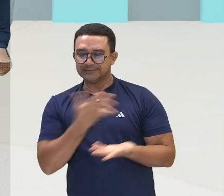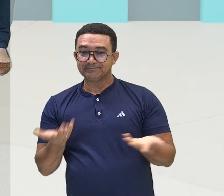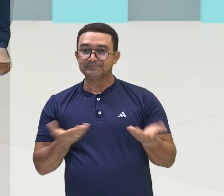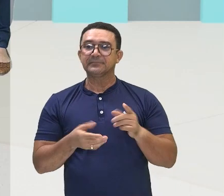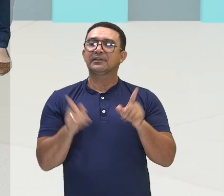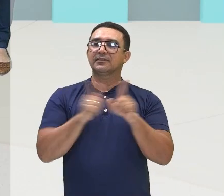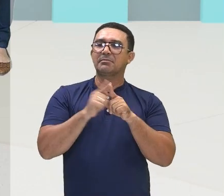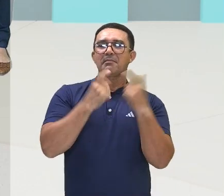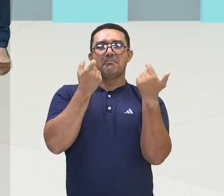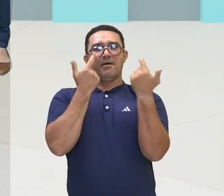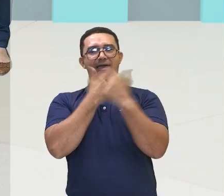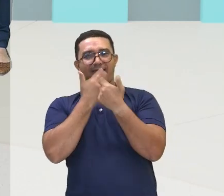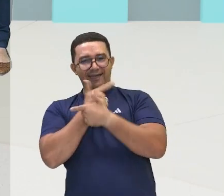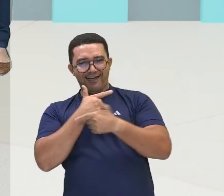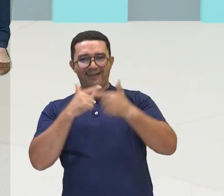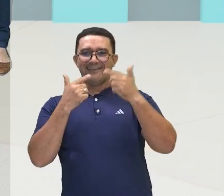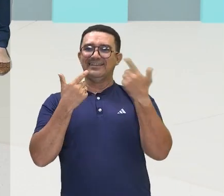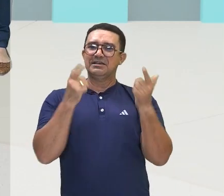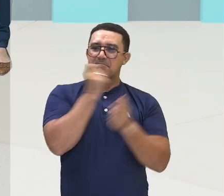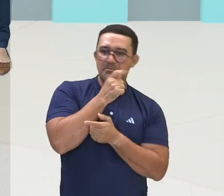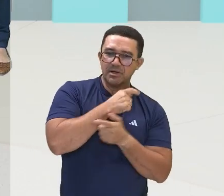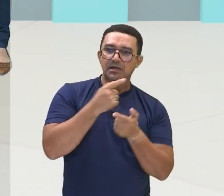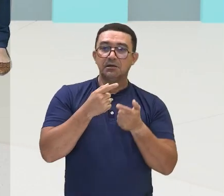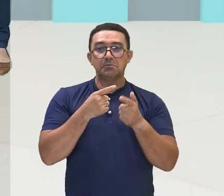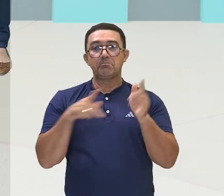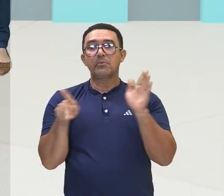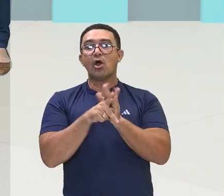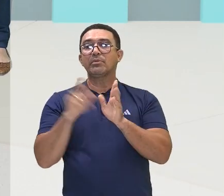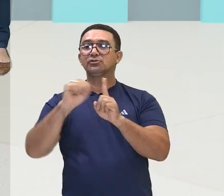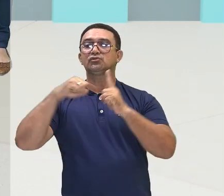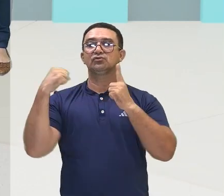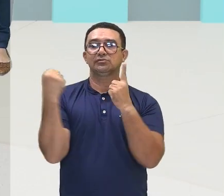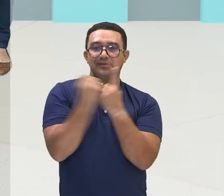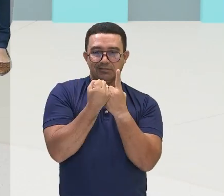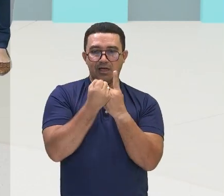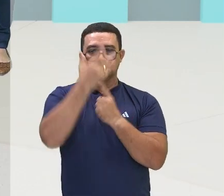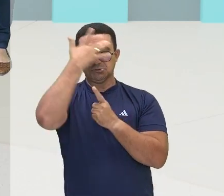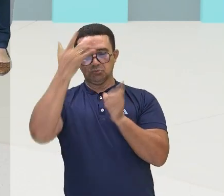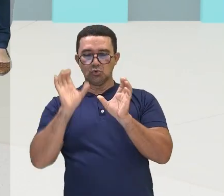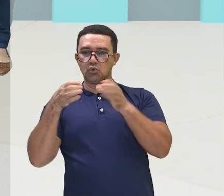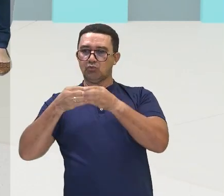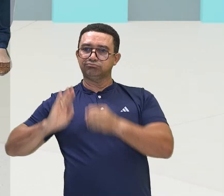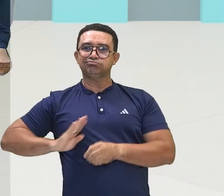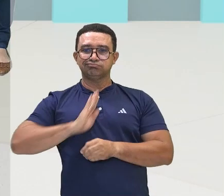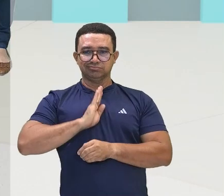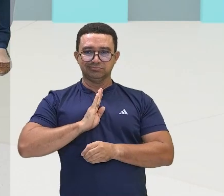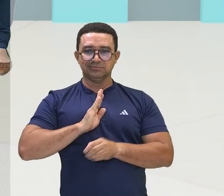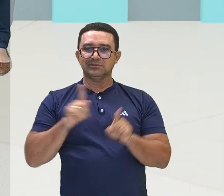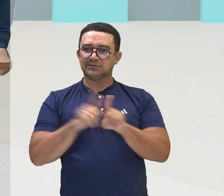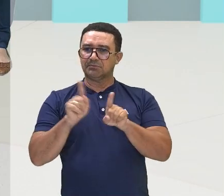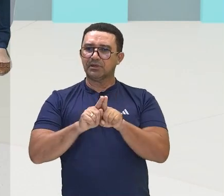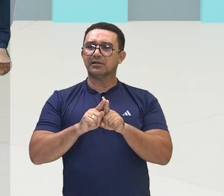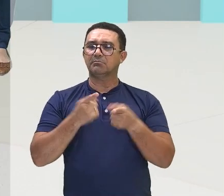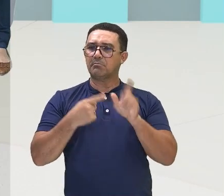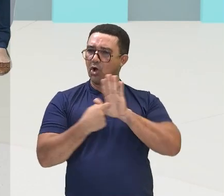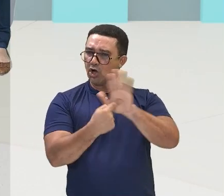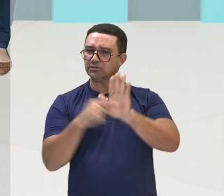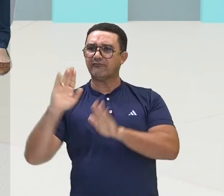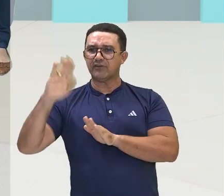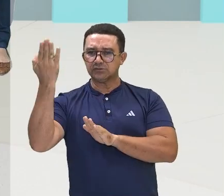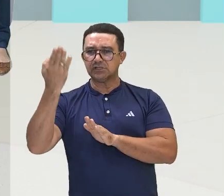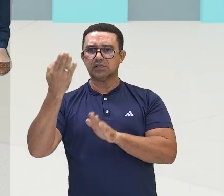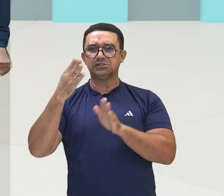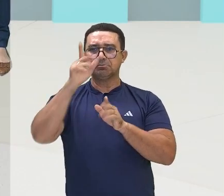os fatos, aliás, os costumes burgueses, e faz crítica à hipocrisia e à futilidade desses indivíduos.